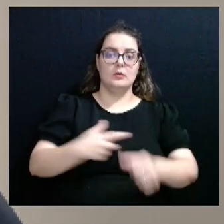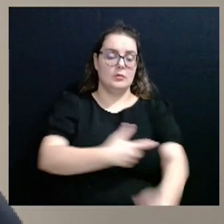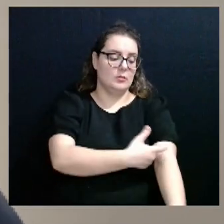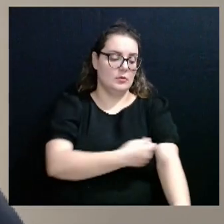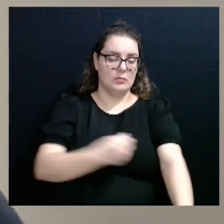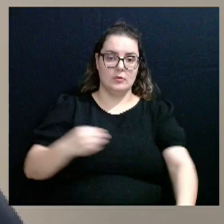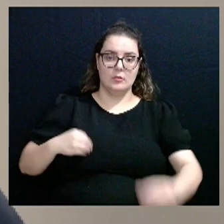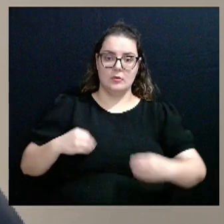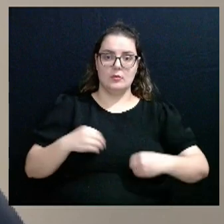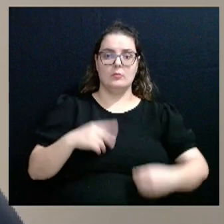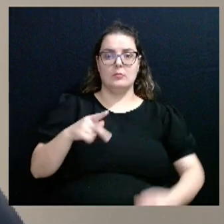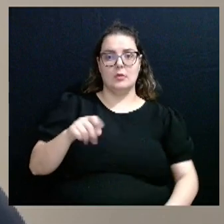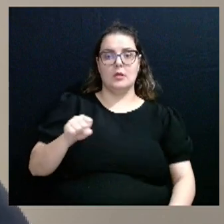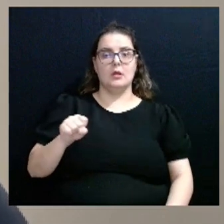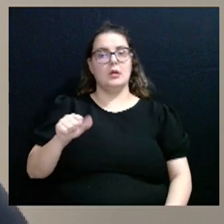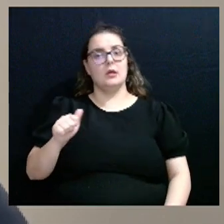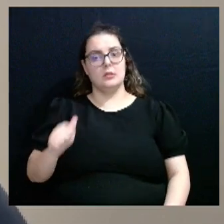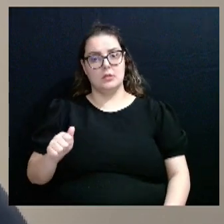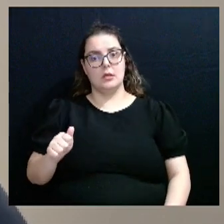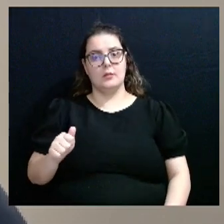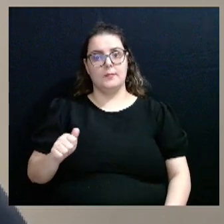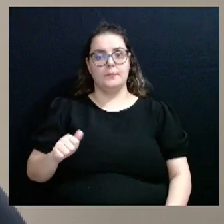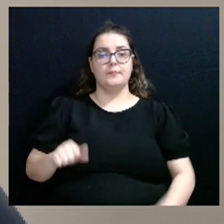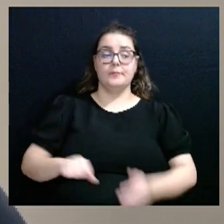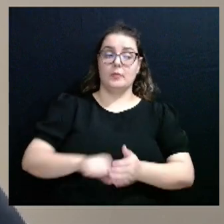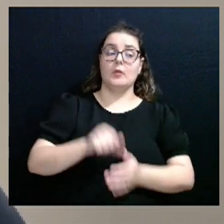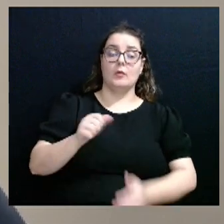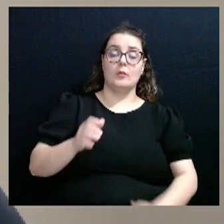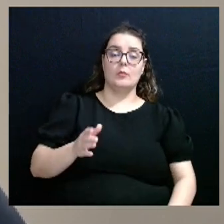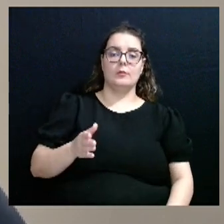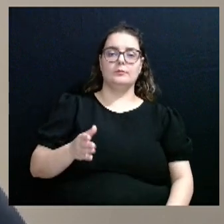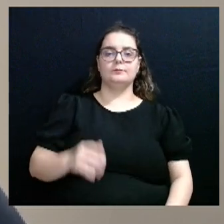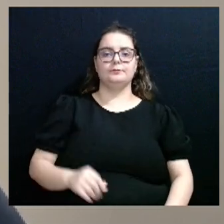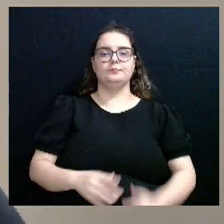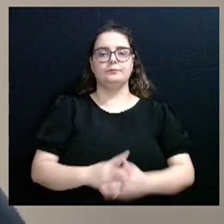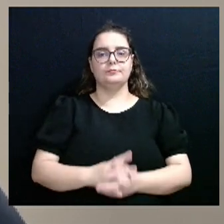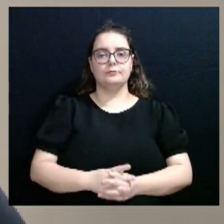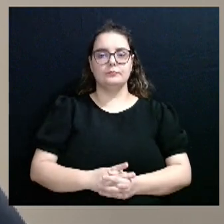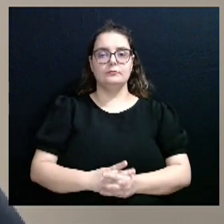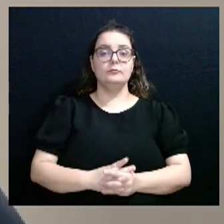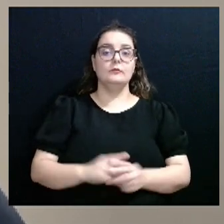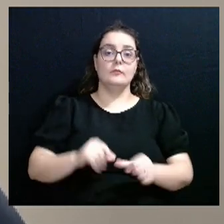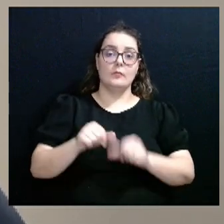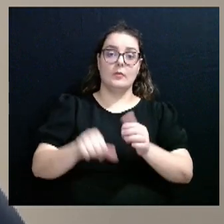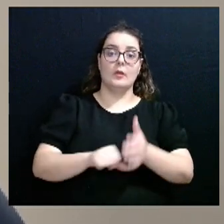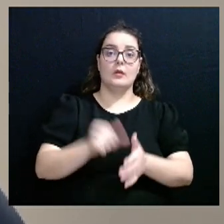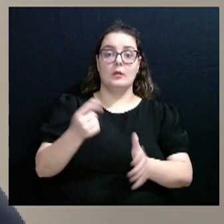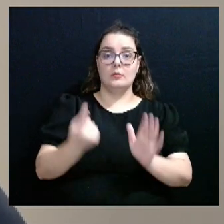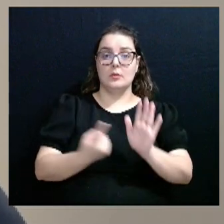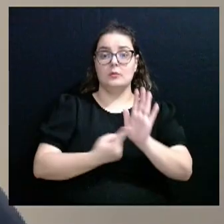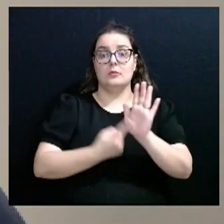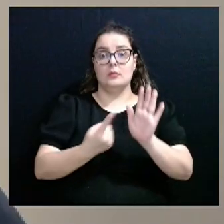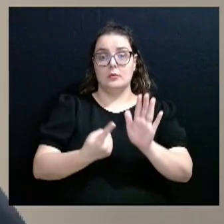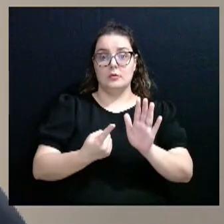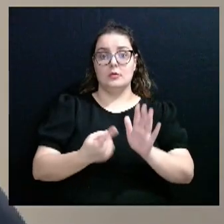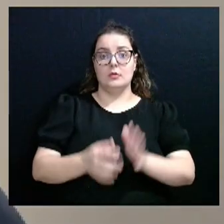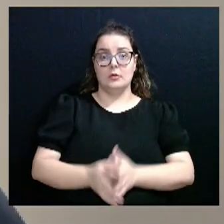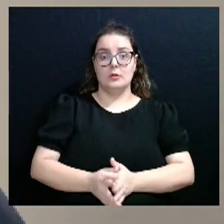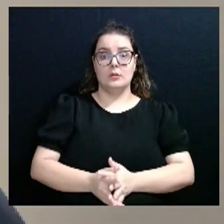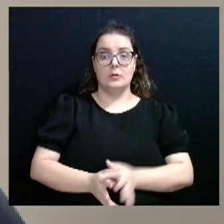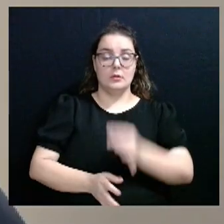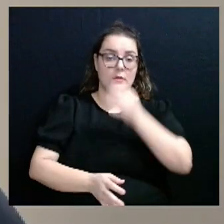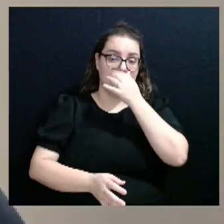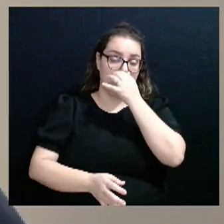PSA. Então, a alteração do PSA é a primeira marca que se demonstra